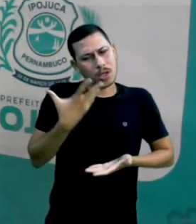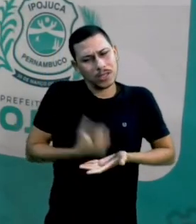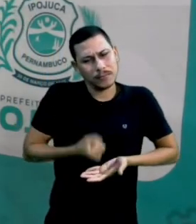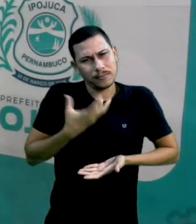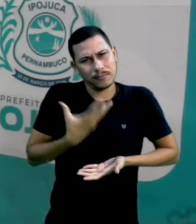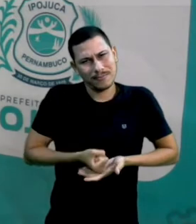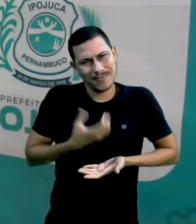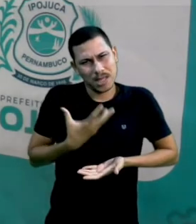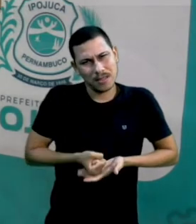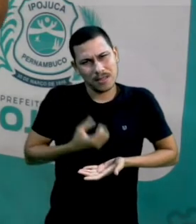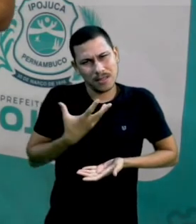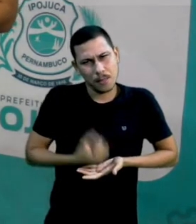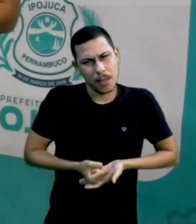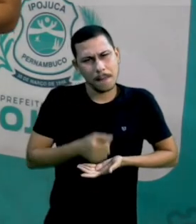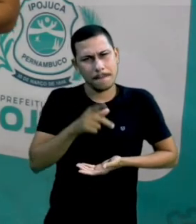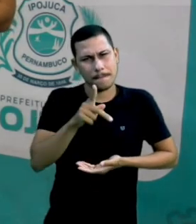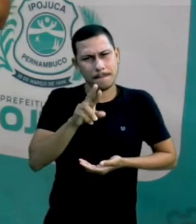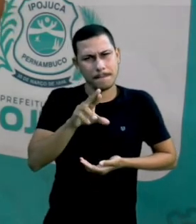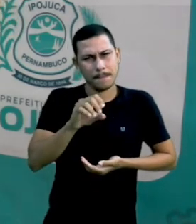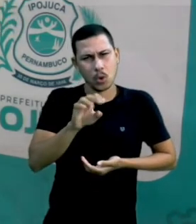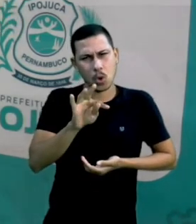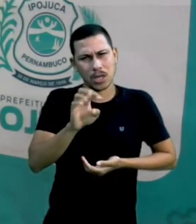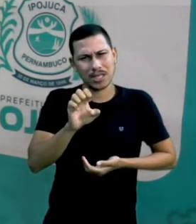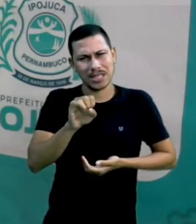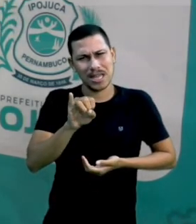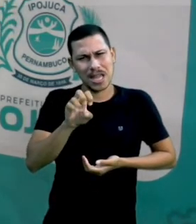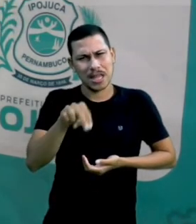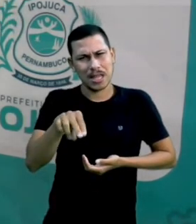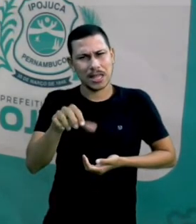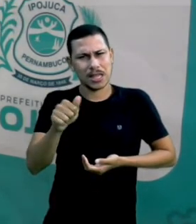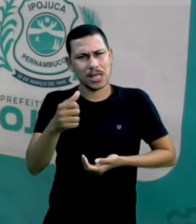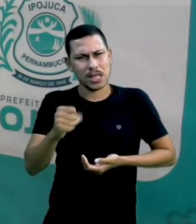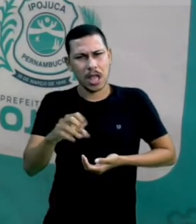absorver proteínas, muitas delas em forma